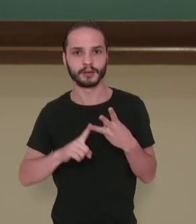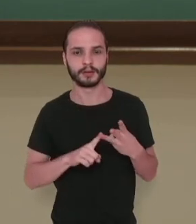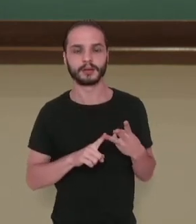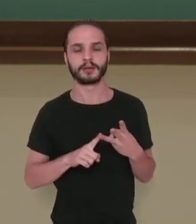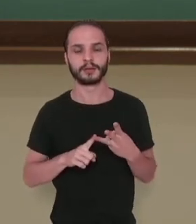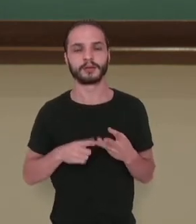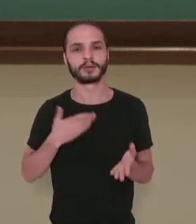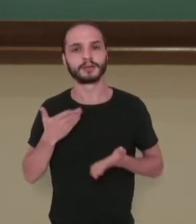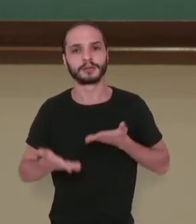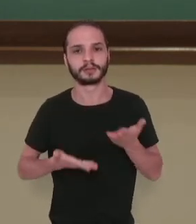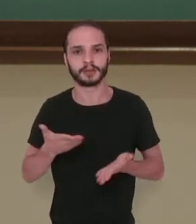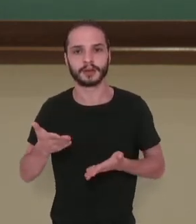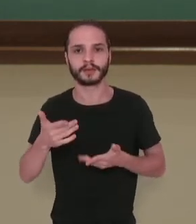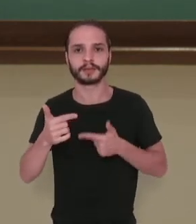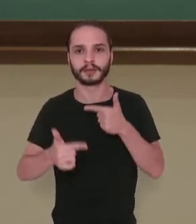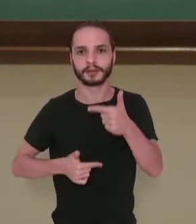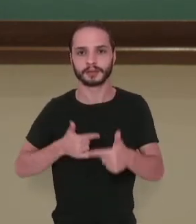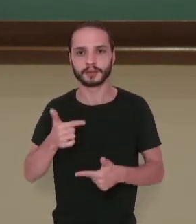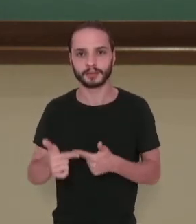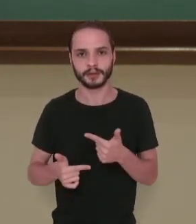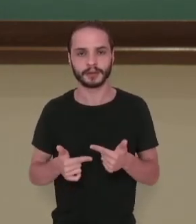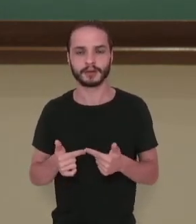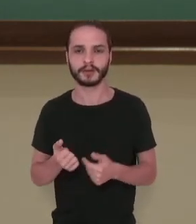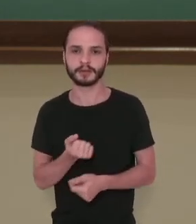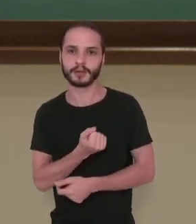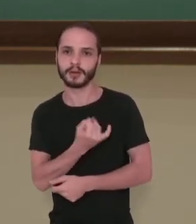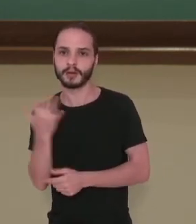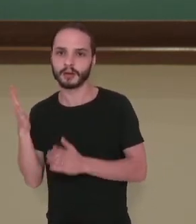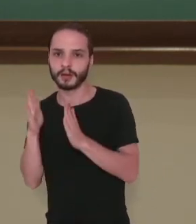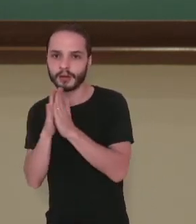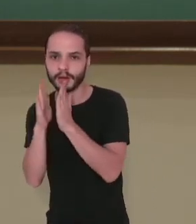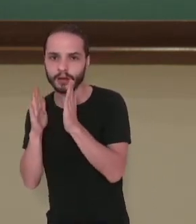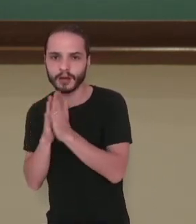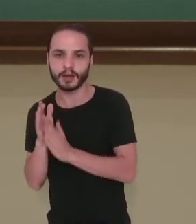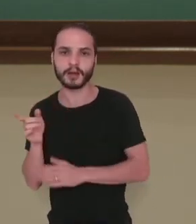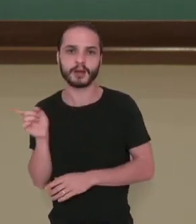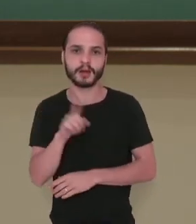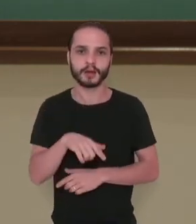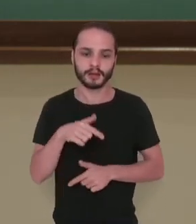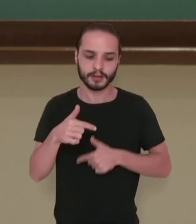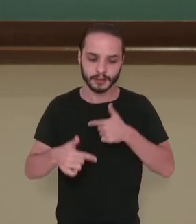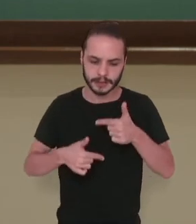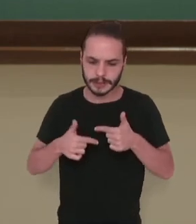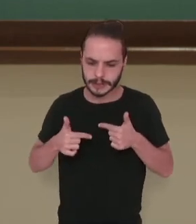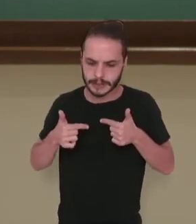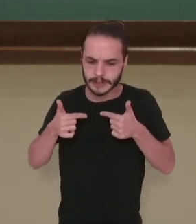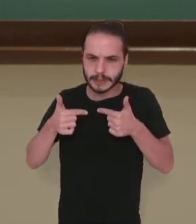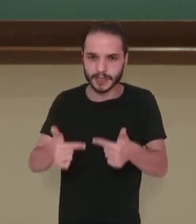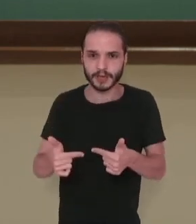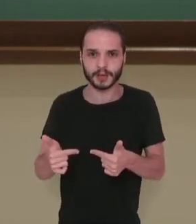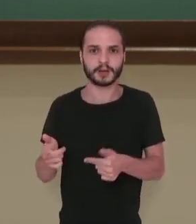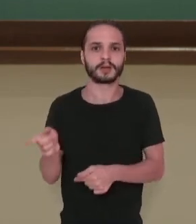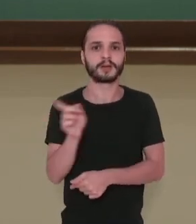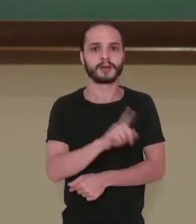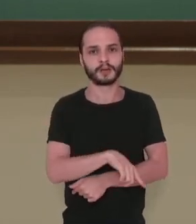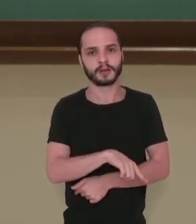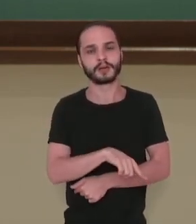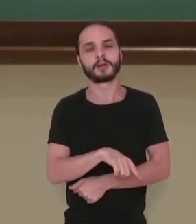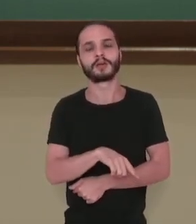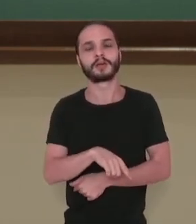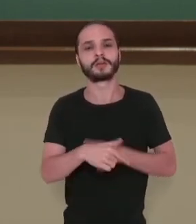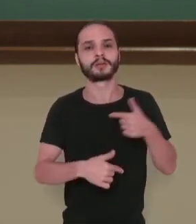que trabalhavam. Então, uns oram, outros batalham e outros trabalham. Era assim que era formada essa